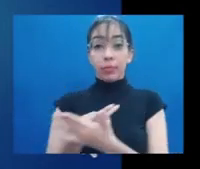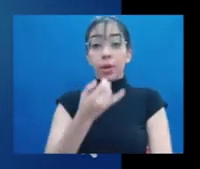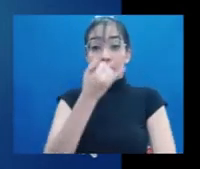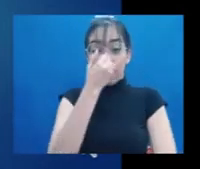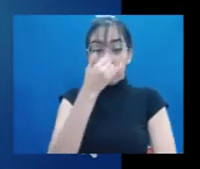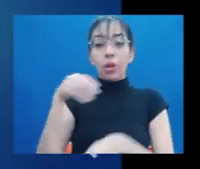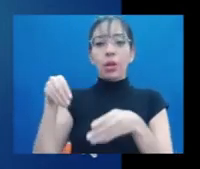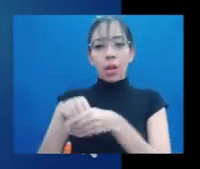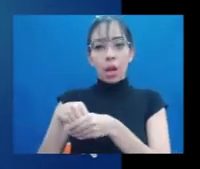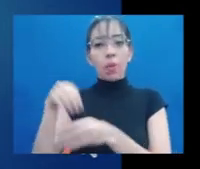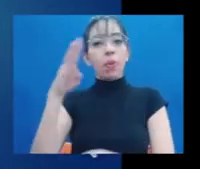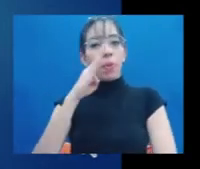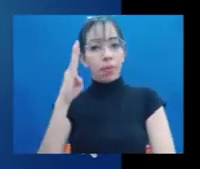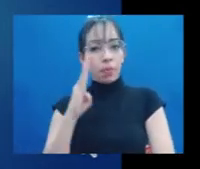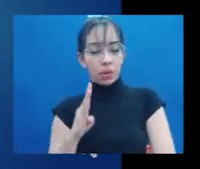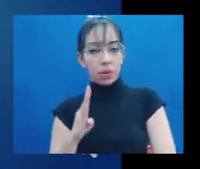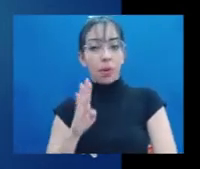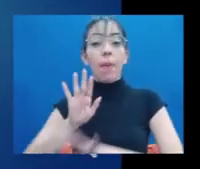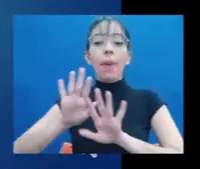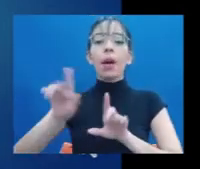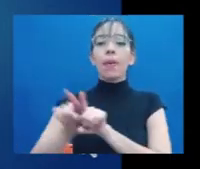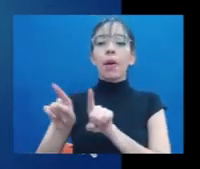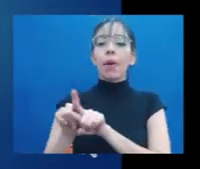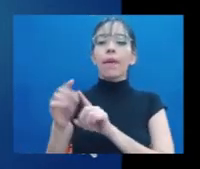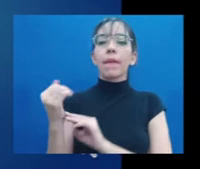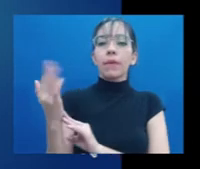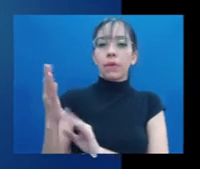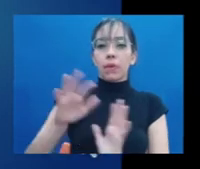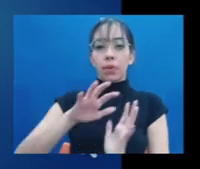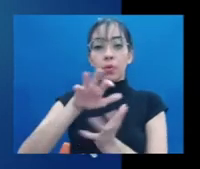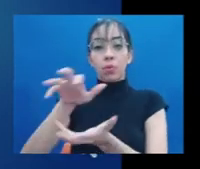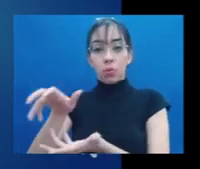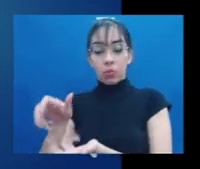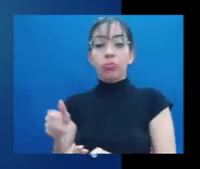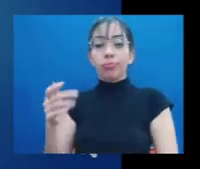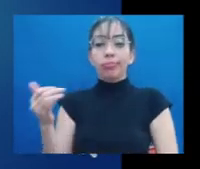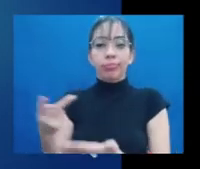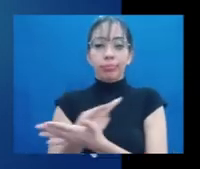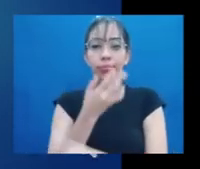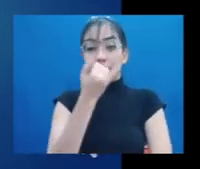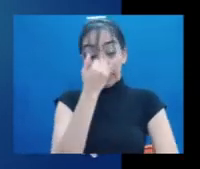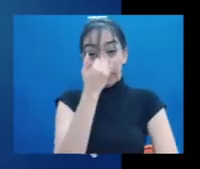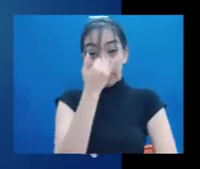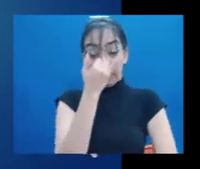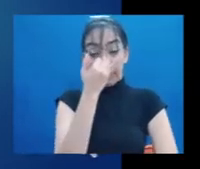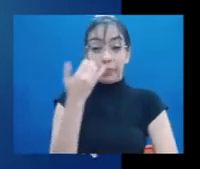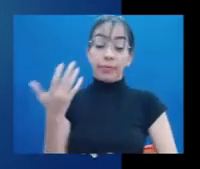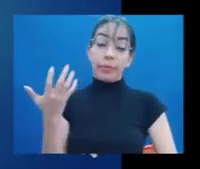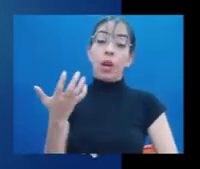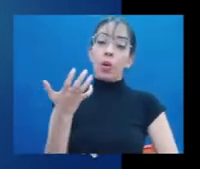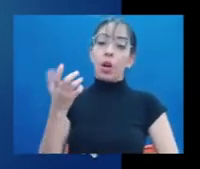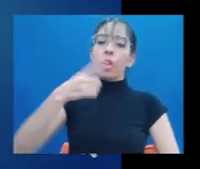em laboratórios não só do nosso país, mas do mundo. Esses acidentes estão acontecendo. Então, eu quero que